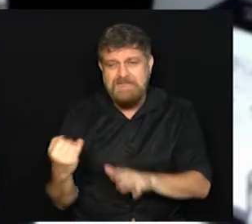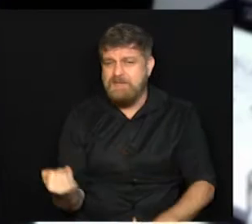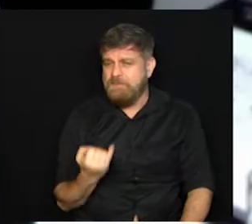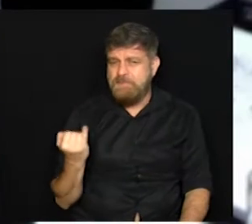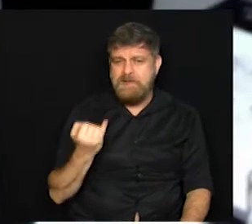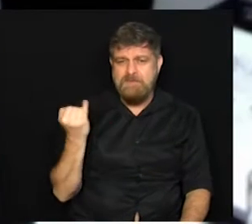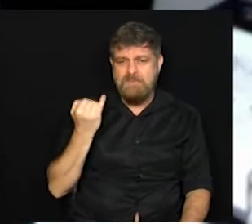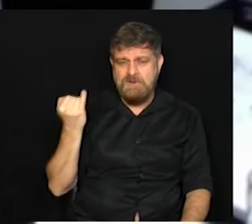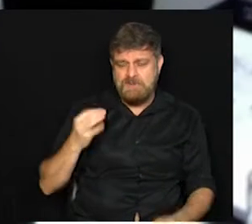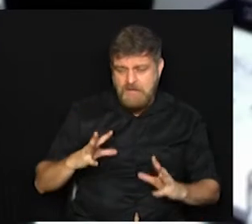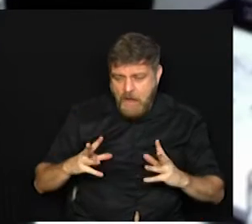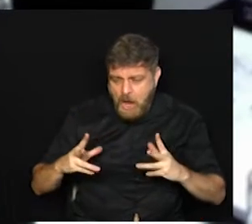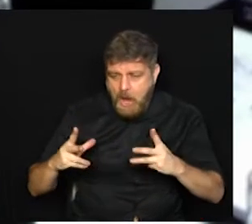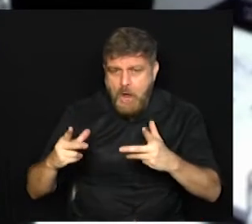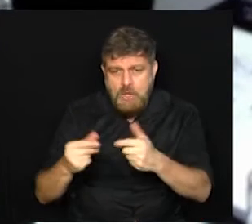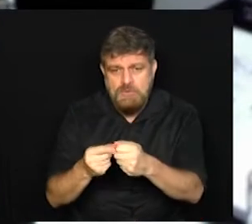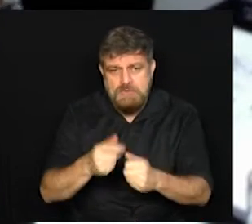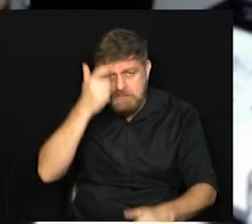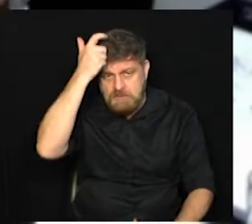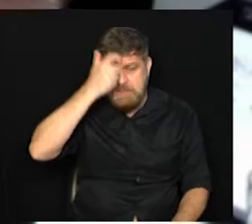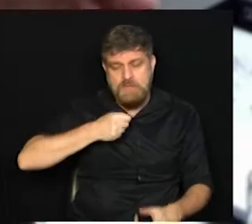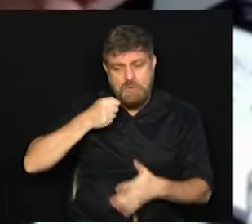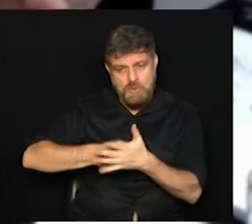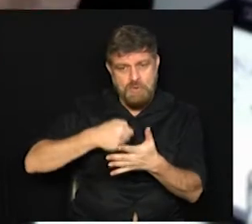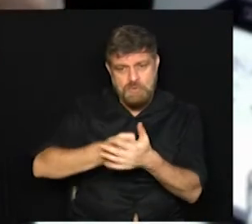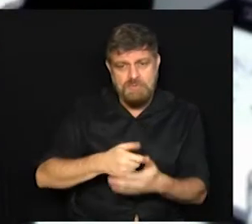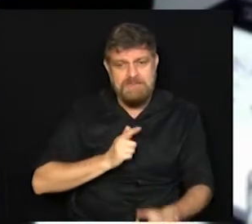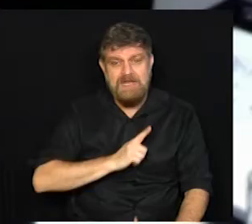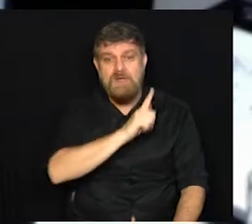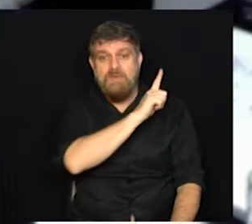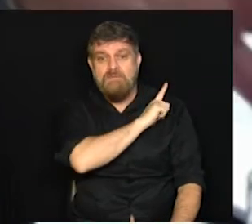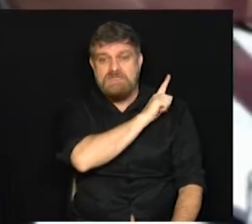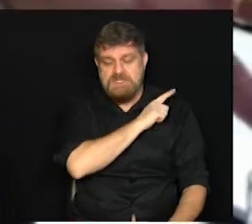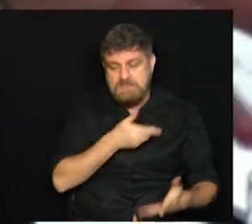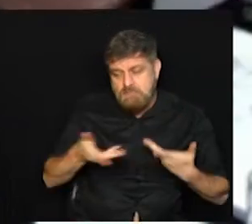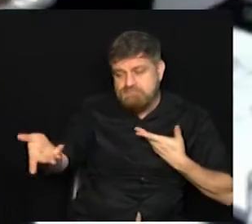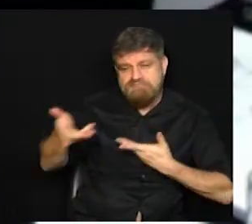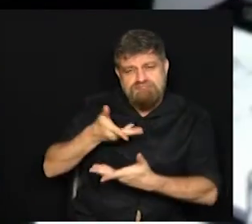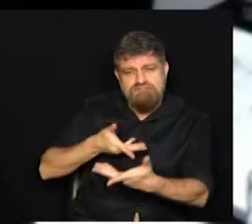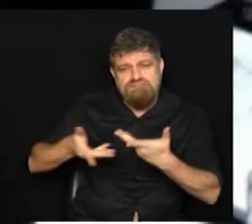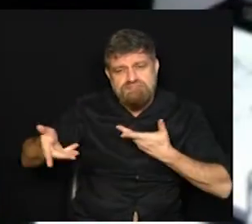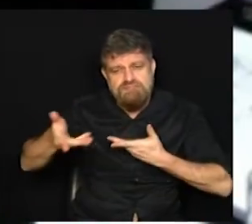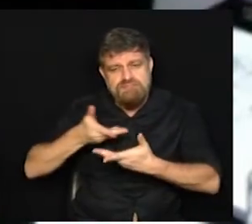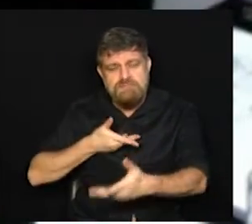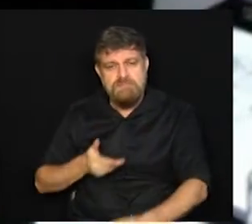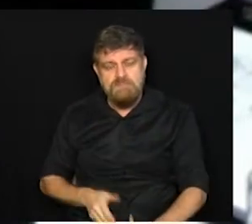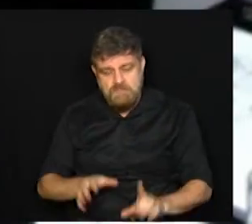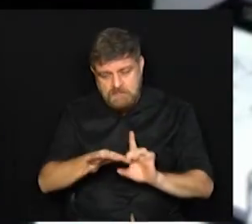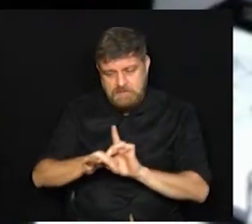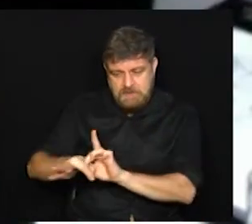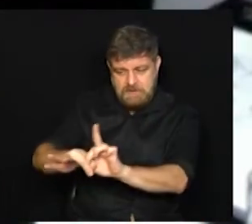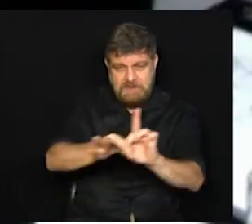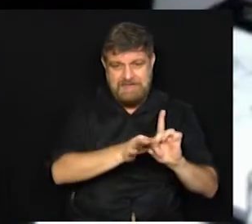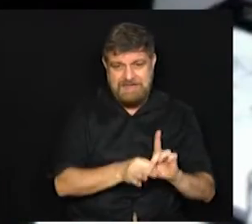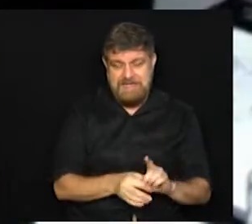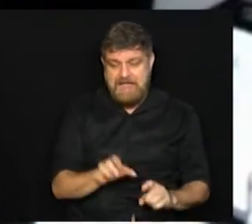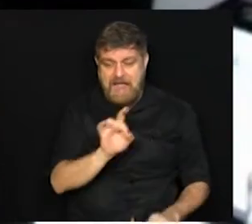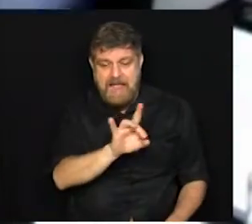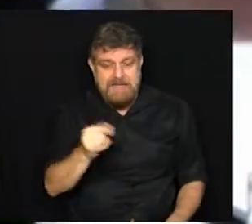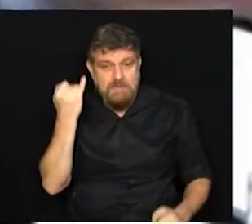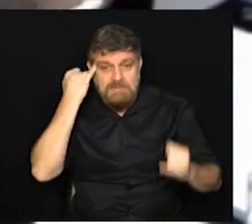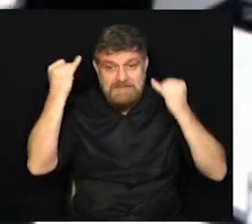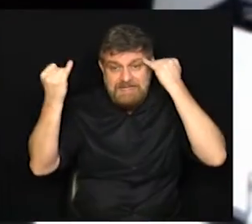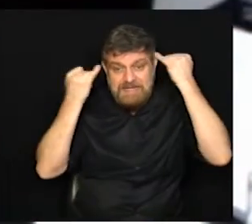isso, né? Eu sou um defensor de uma gestão compartilhada para que a gente possa, você tem as suas ideias, o vereador Paulo,